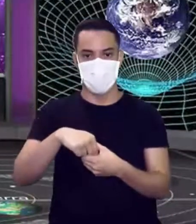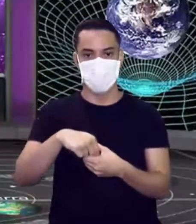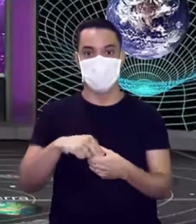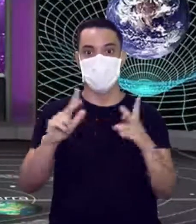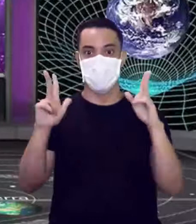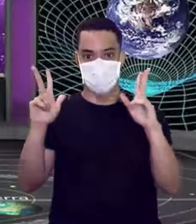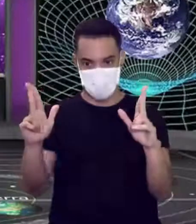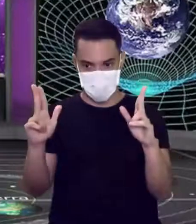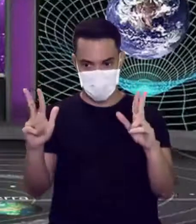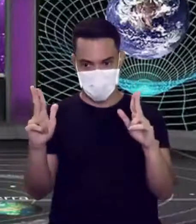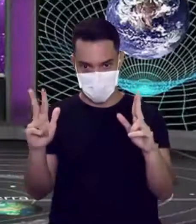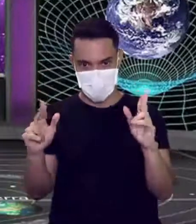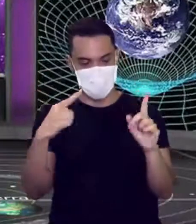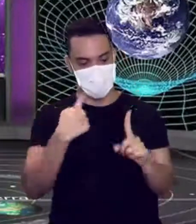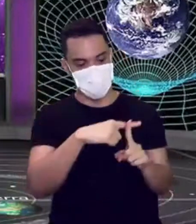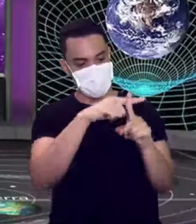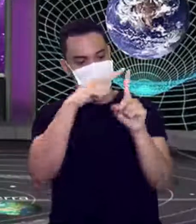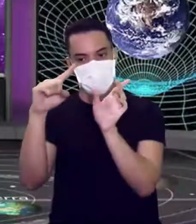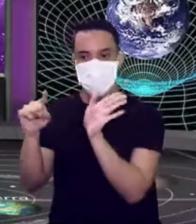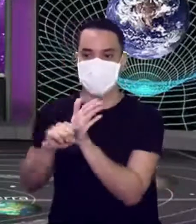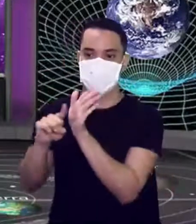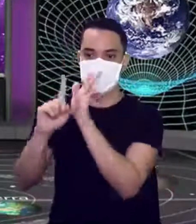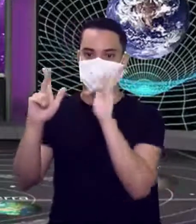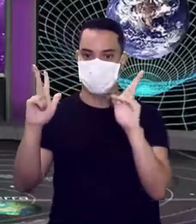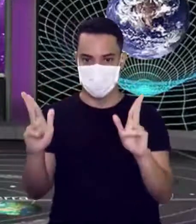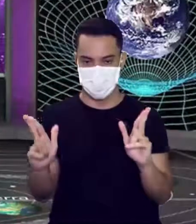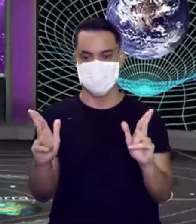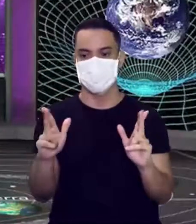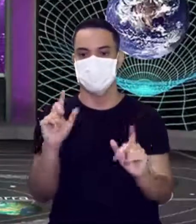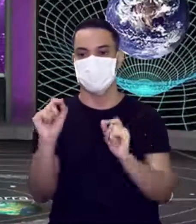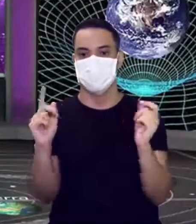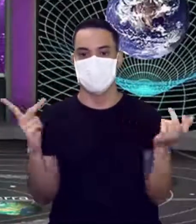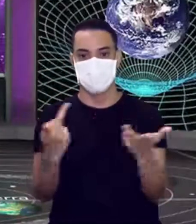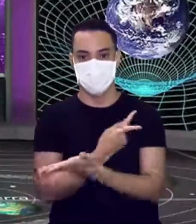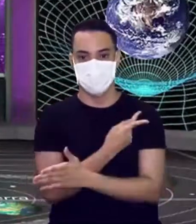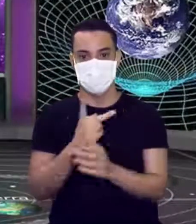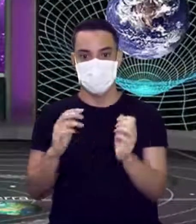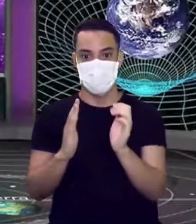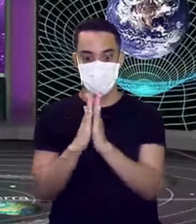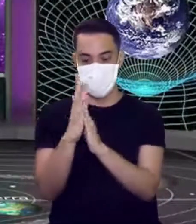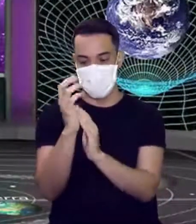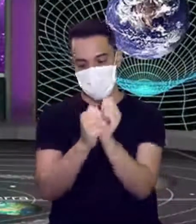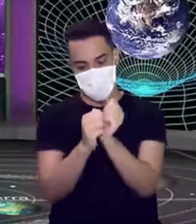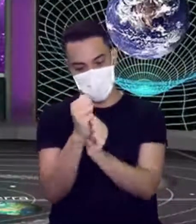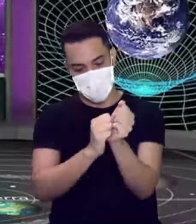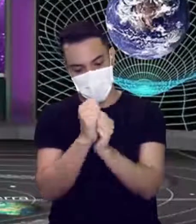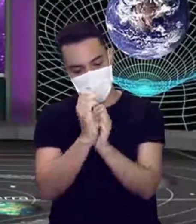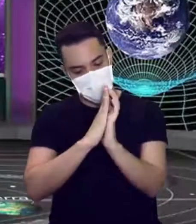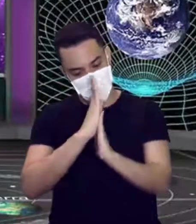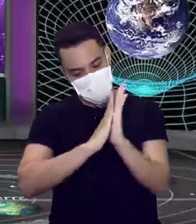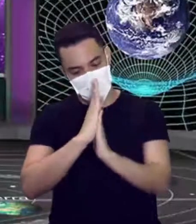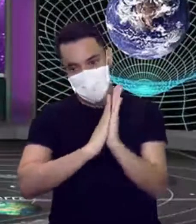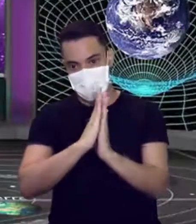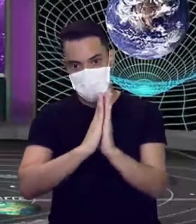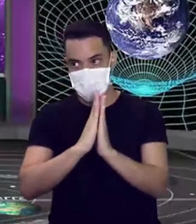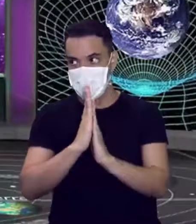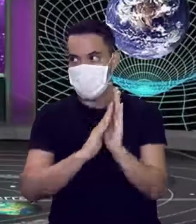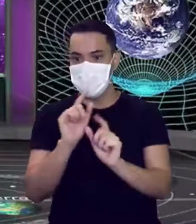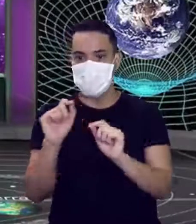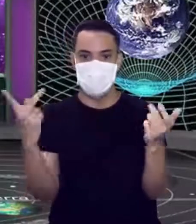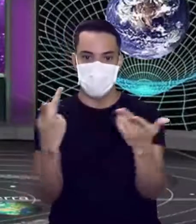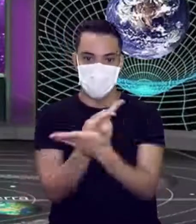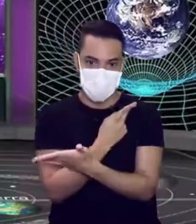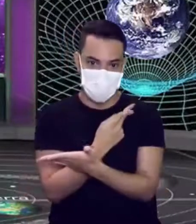igual portadores de carga positiva, negativa. O que é o atrito? É esfregar. Esfregou, o